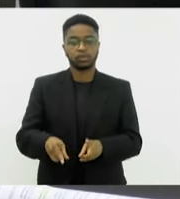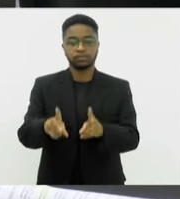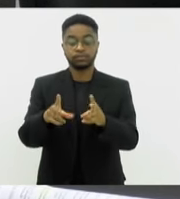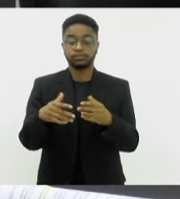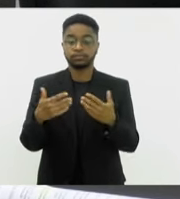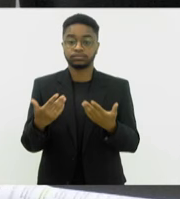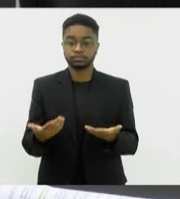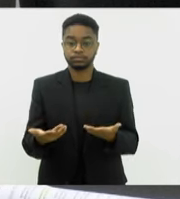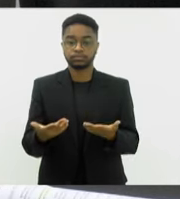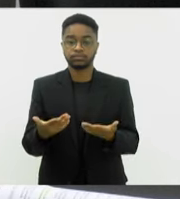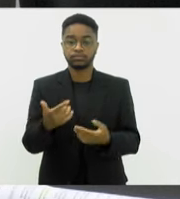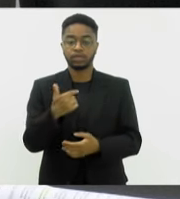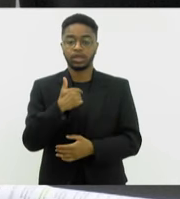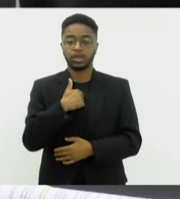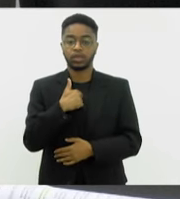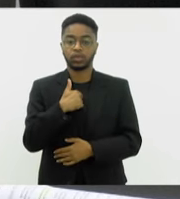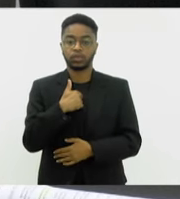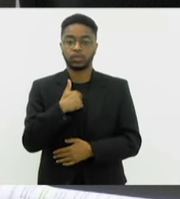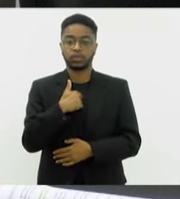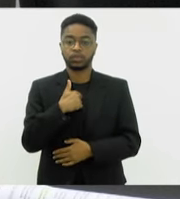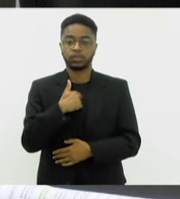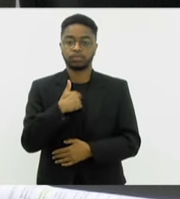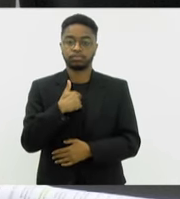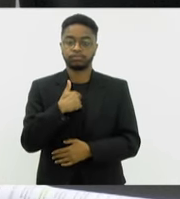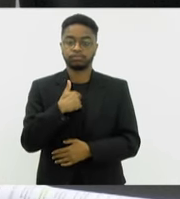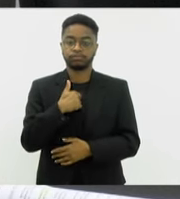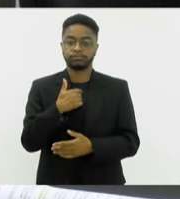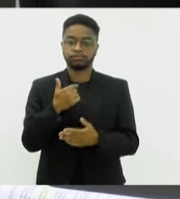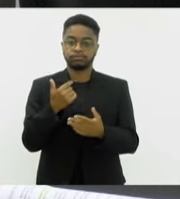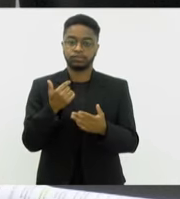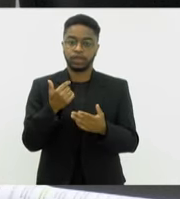linha, eu me permito aqui